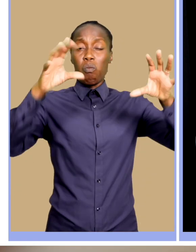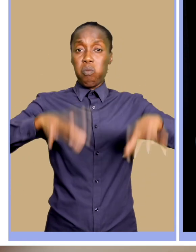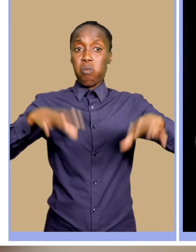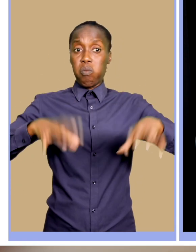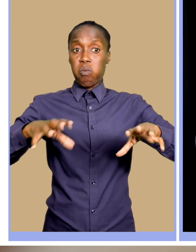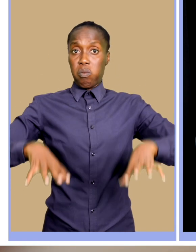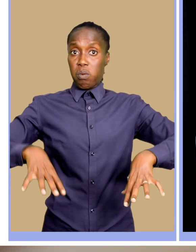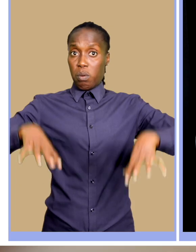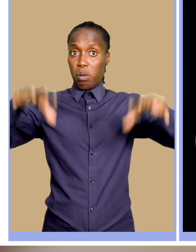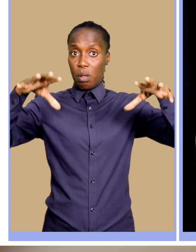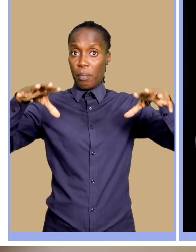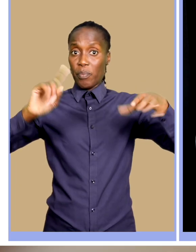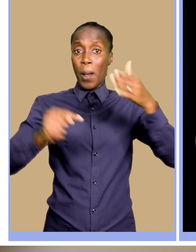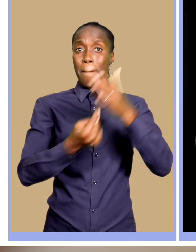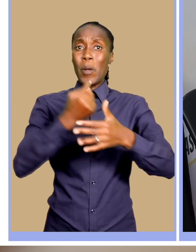há